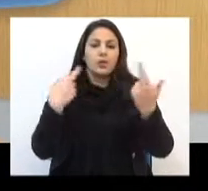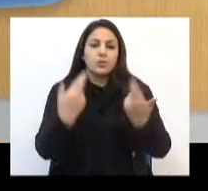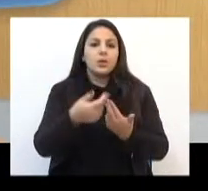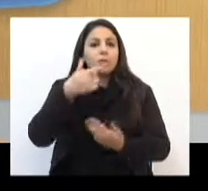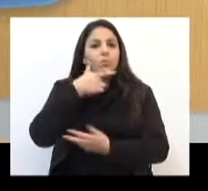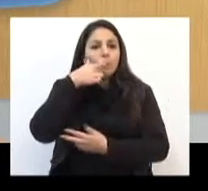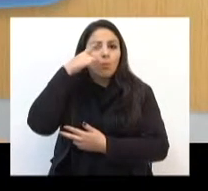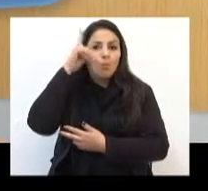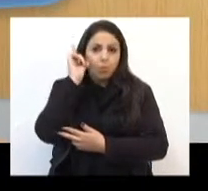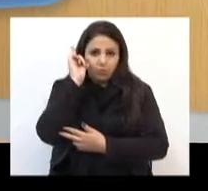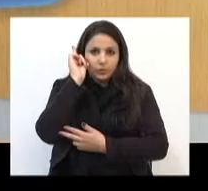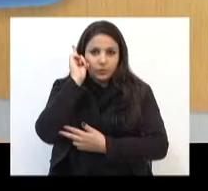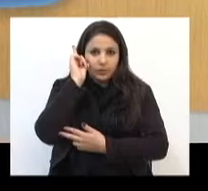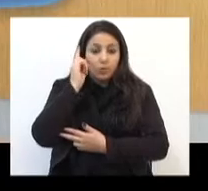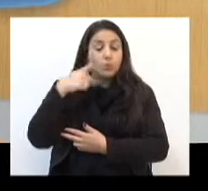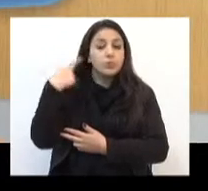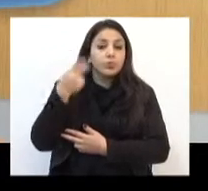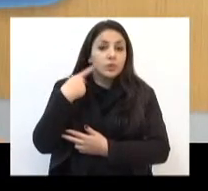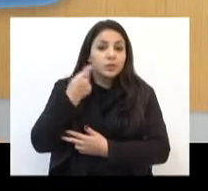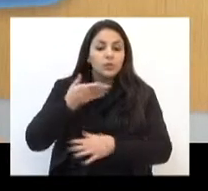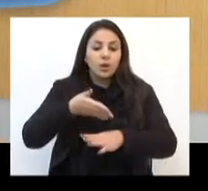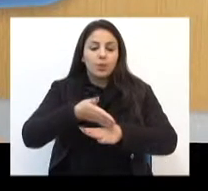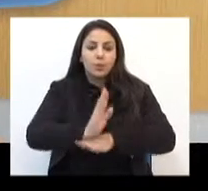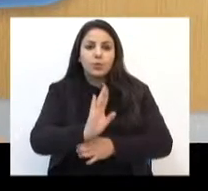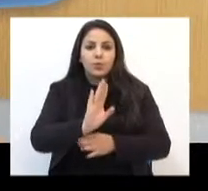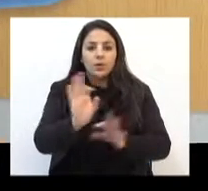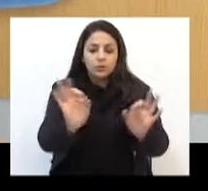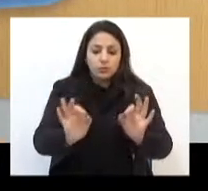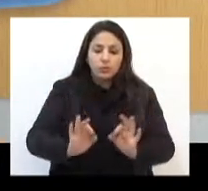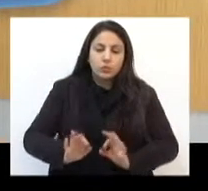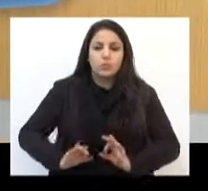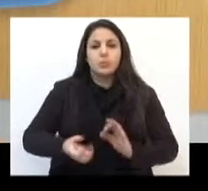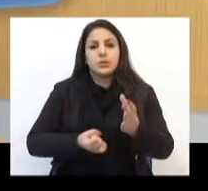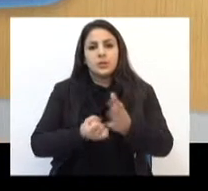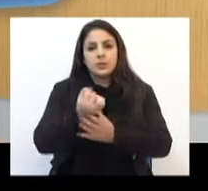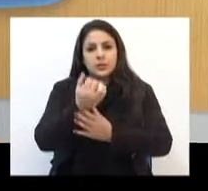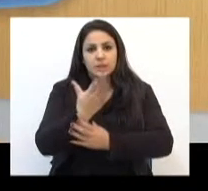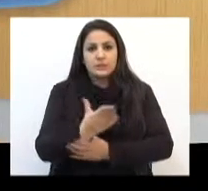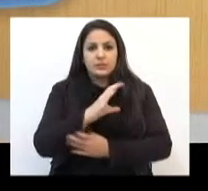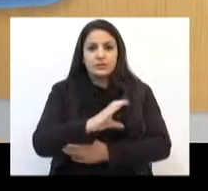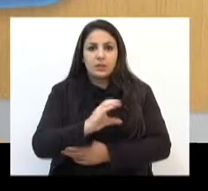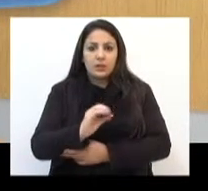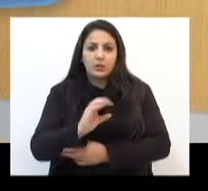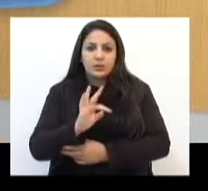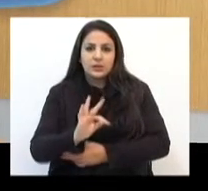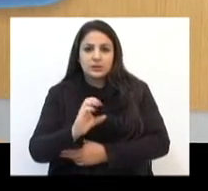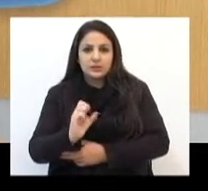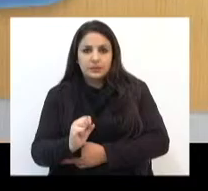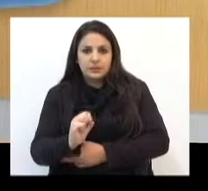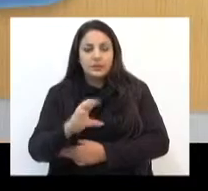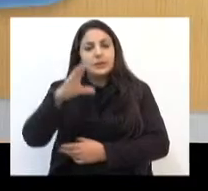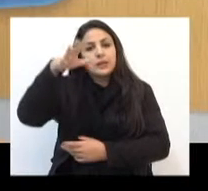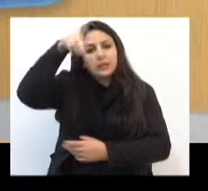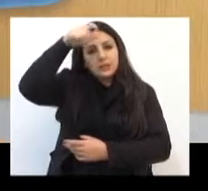nesse momento foi mais proteção às pessoas e me preocupei muito com o custo do material.